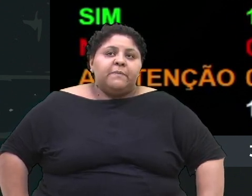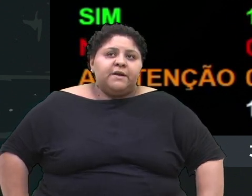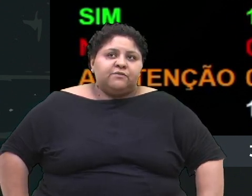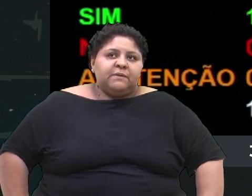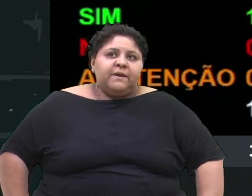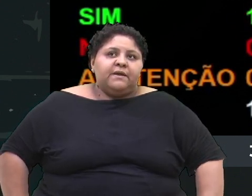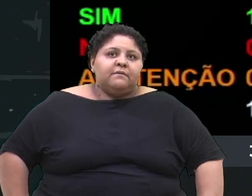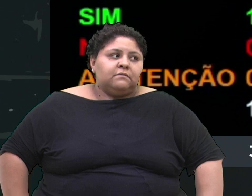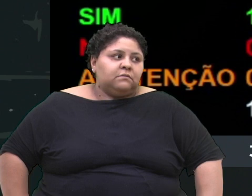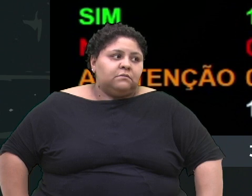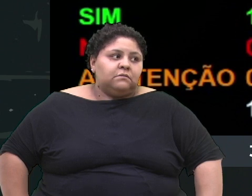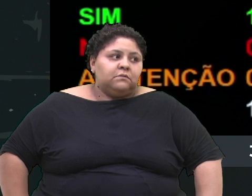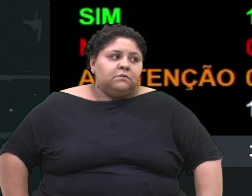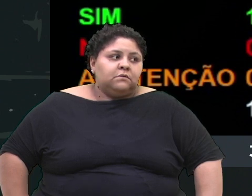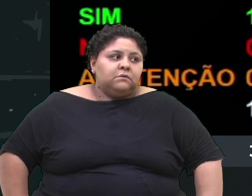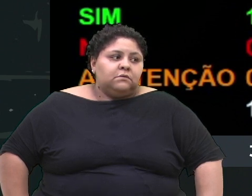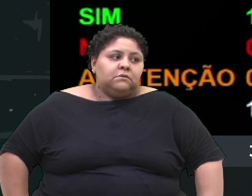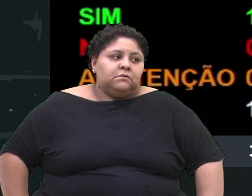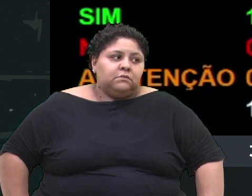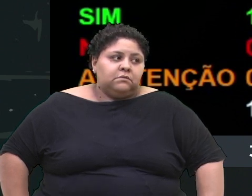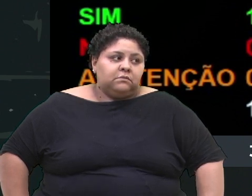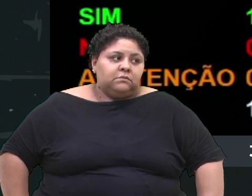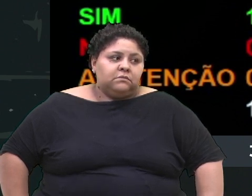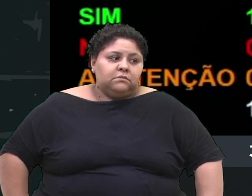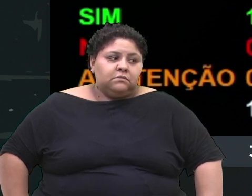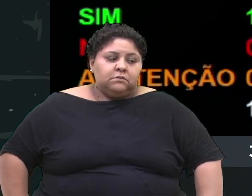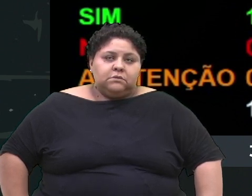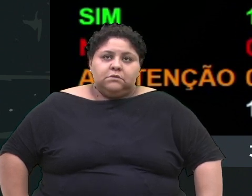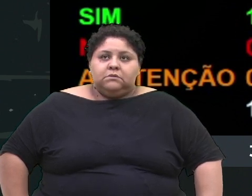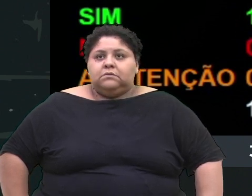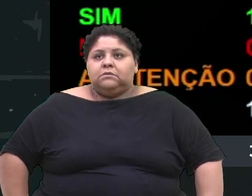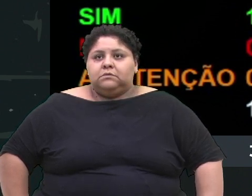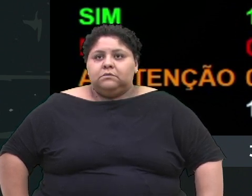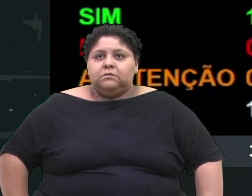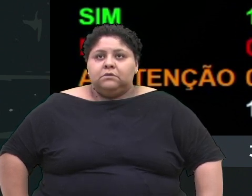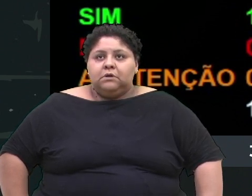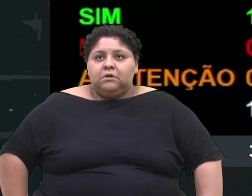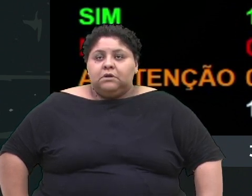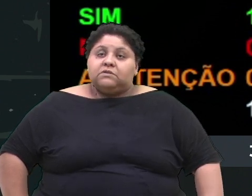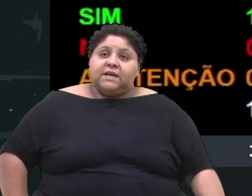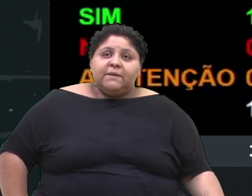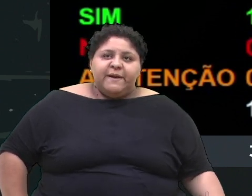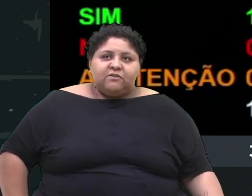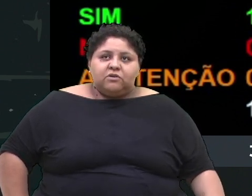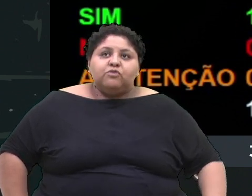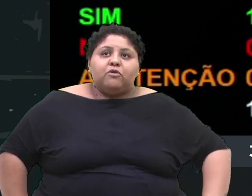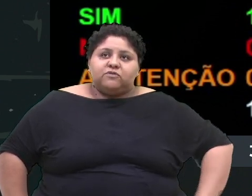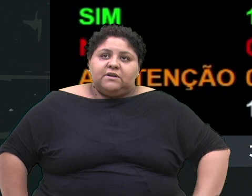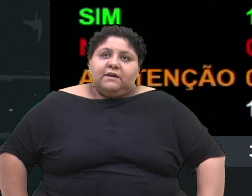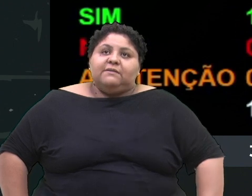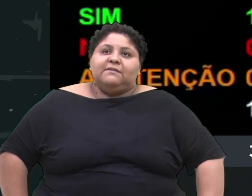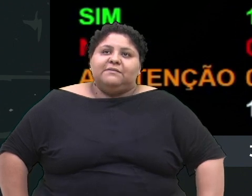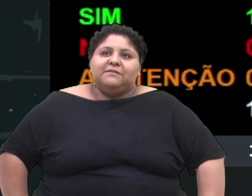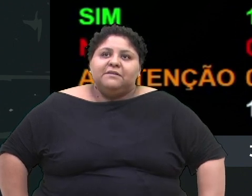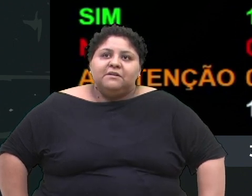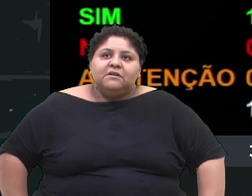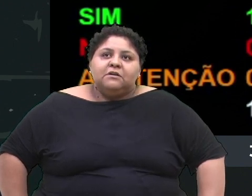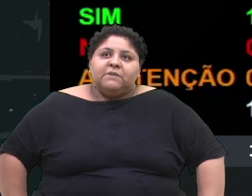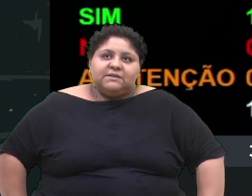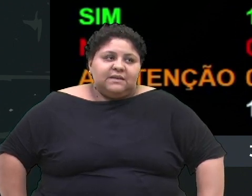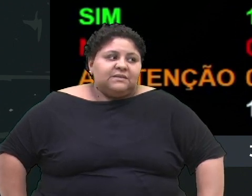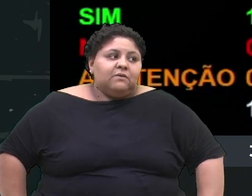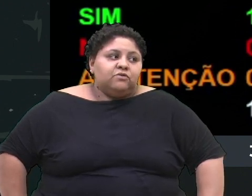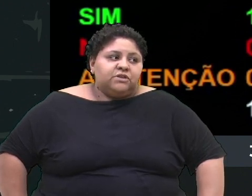Fantinel vota sim. Gladys vota sim. Rafael Bueno vota sim. Voto sim, senhor presidente. Bortola vota